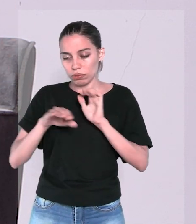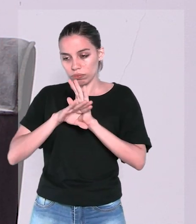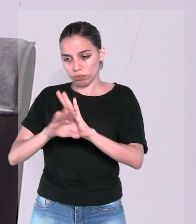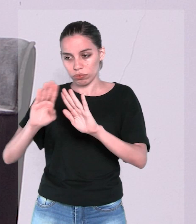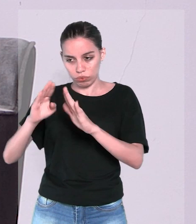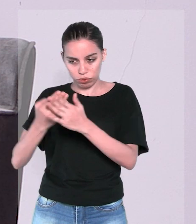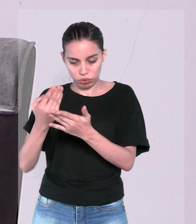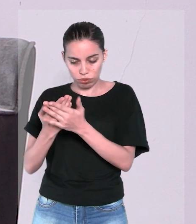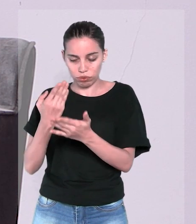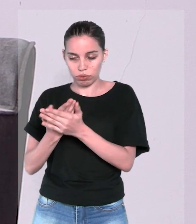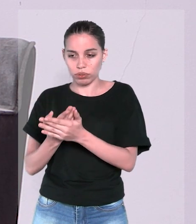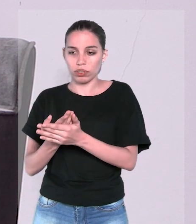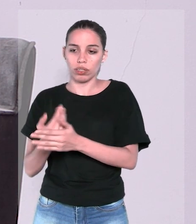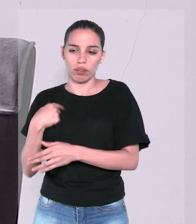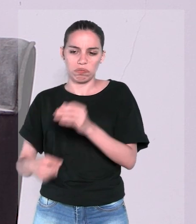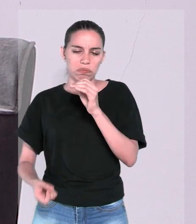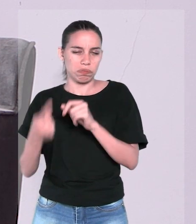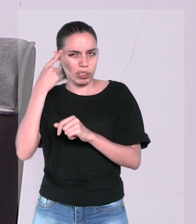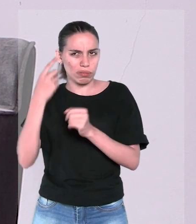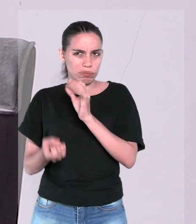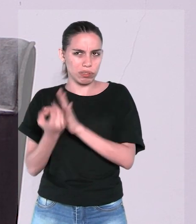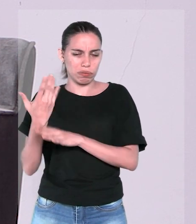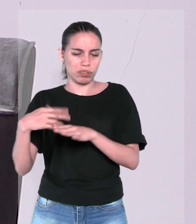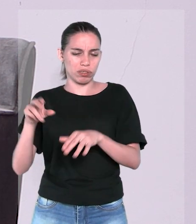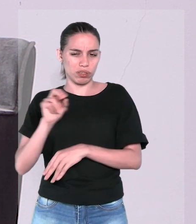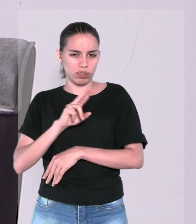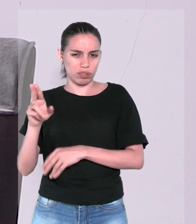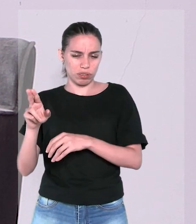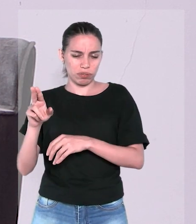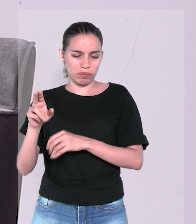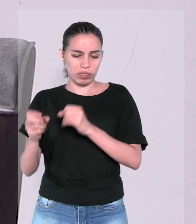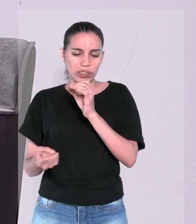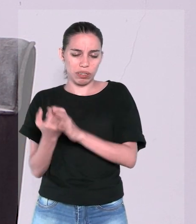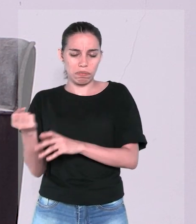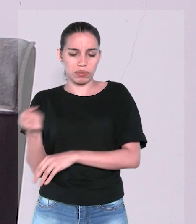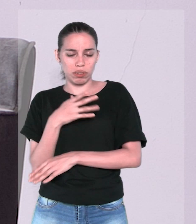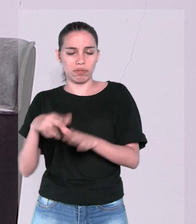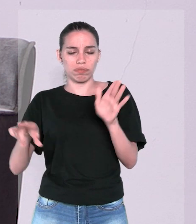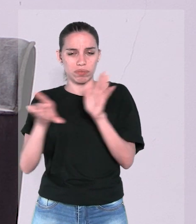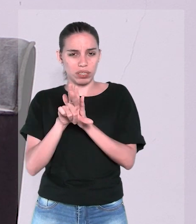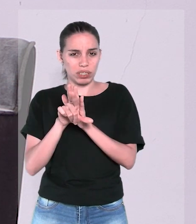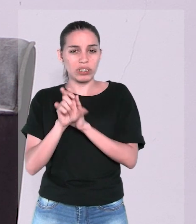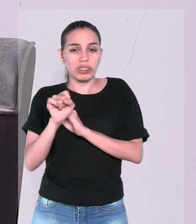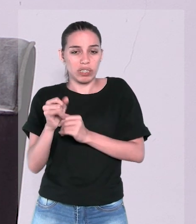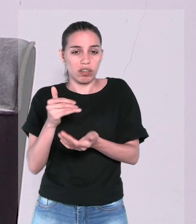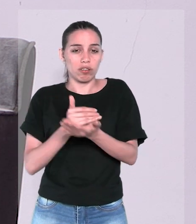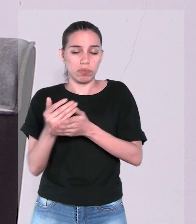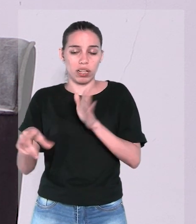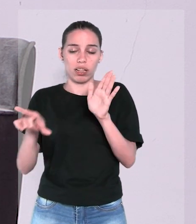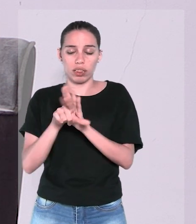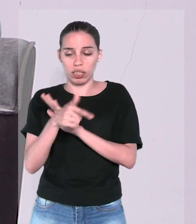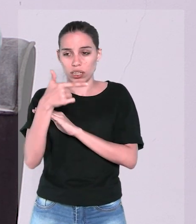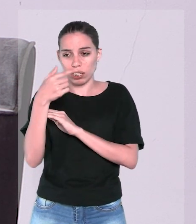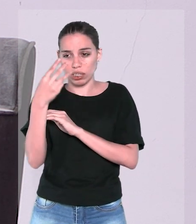legislação. Se ao menos nós colocássemos em prática a Lei 13.185 de 2015, que é a